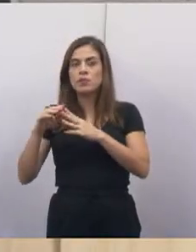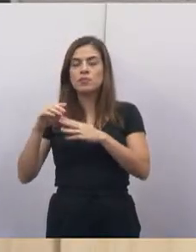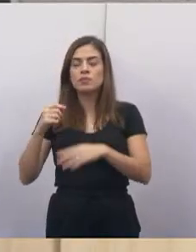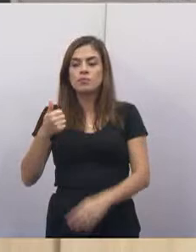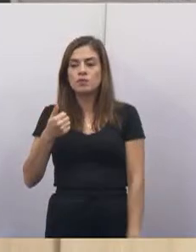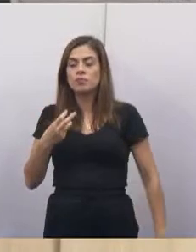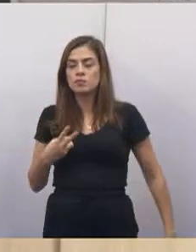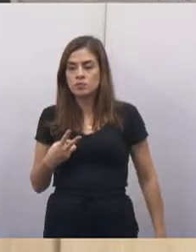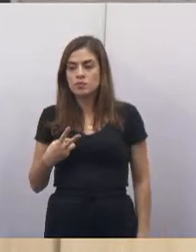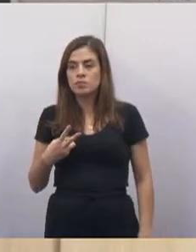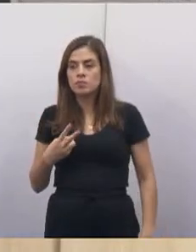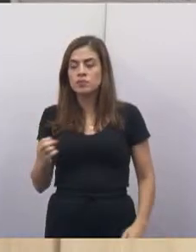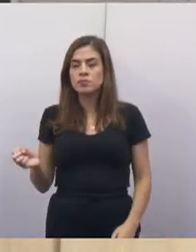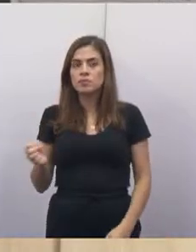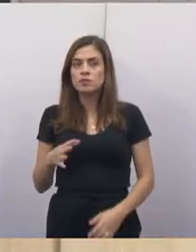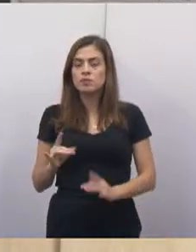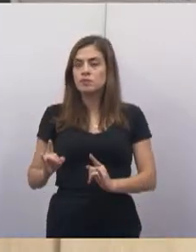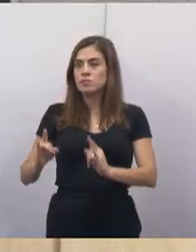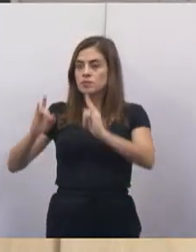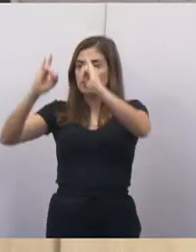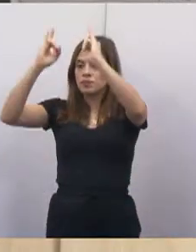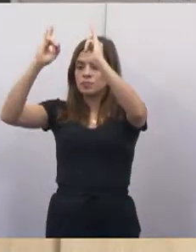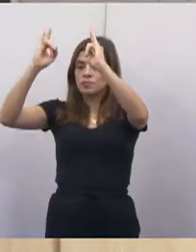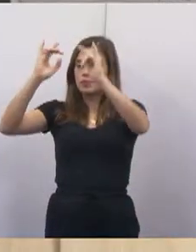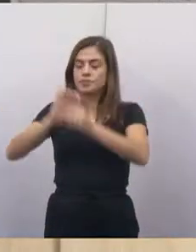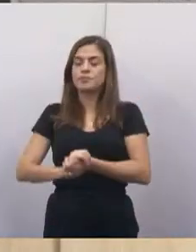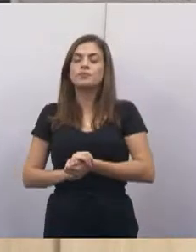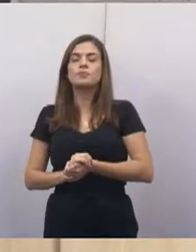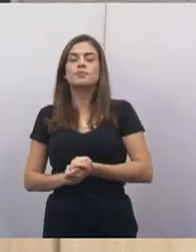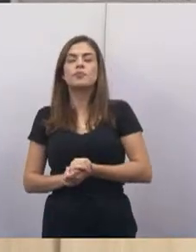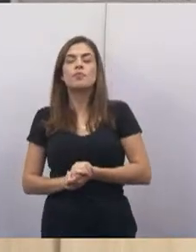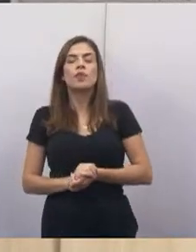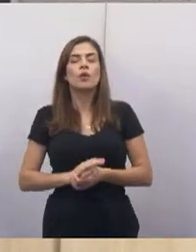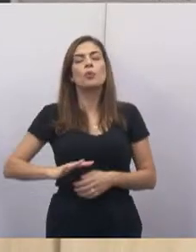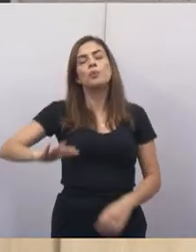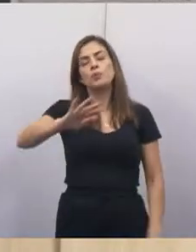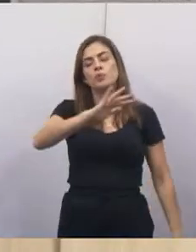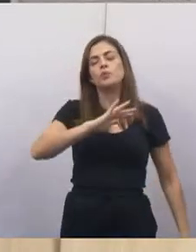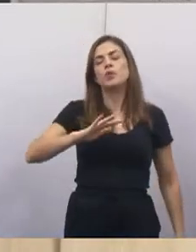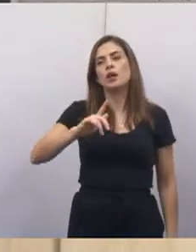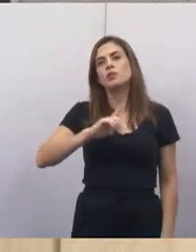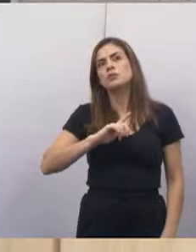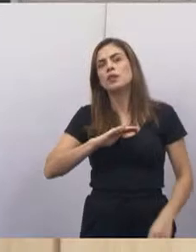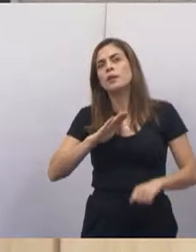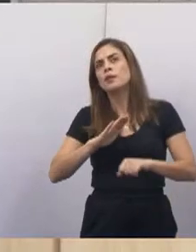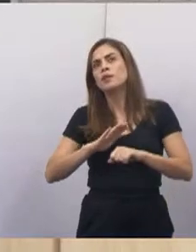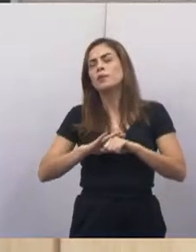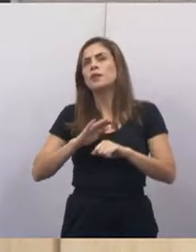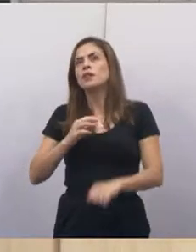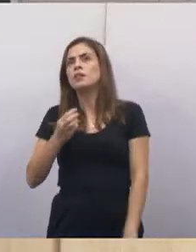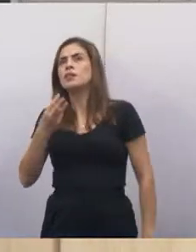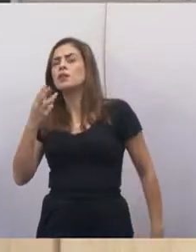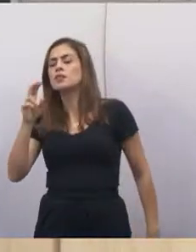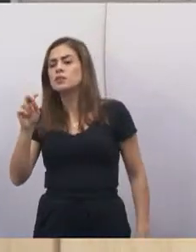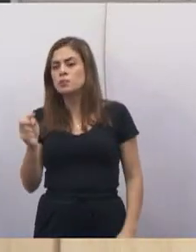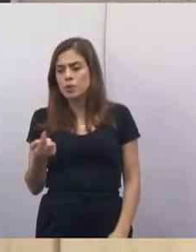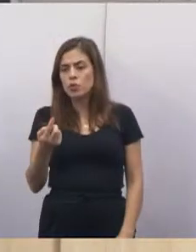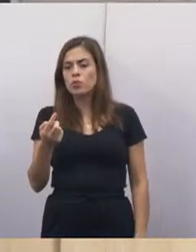500 novos apartamentos, há estimativa que a localidade receba em torno de 3 mil novos